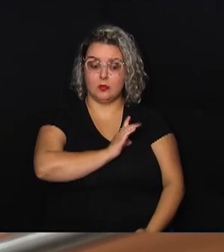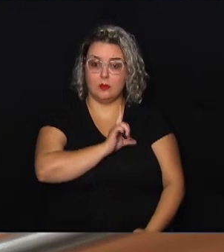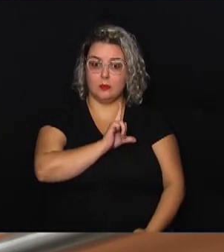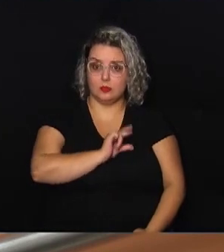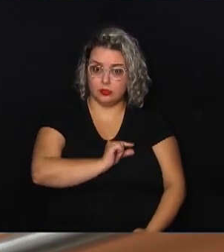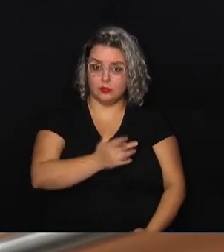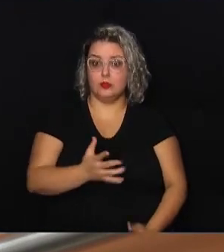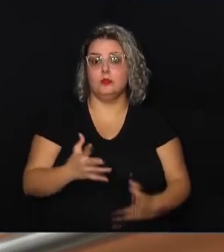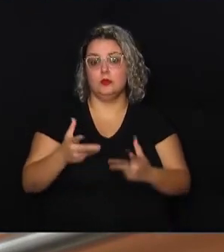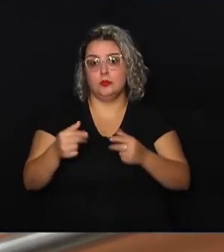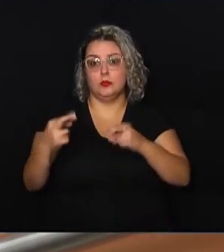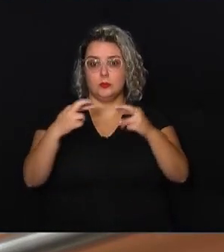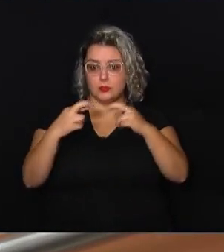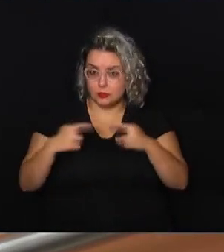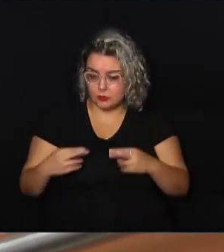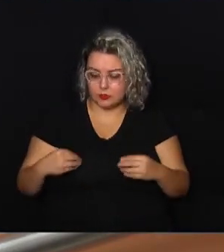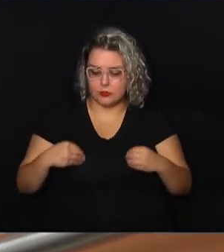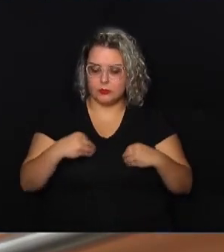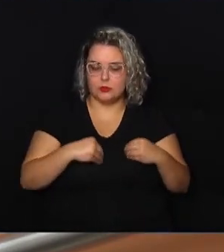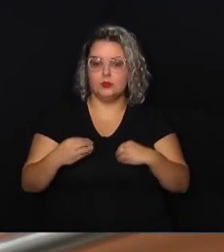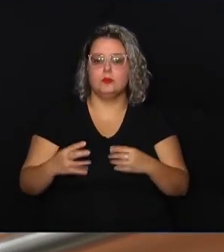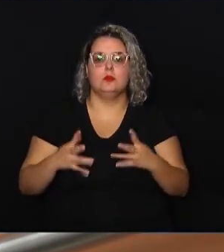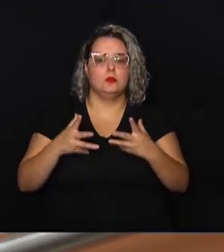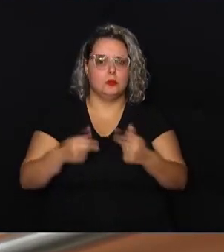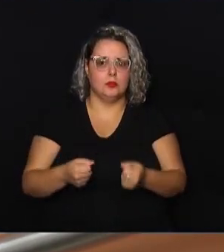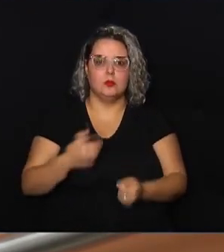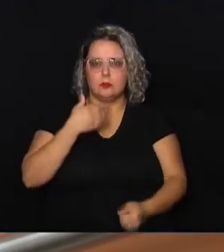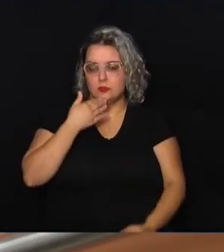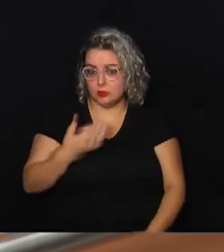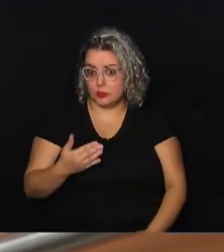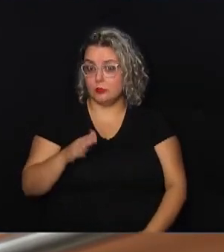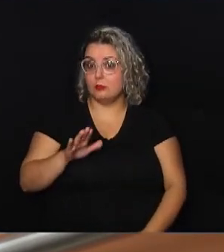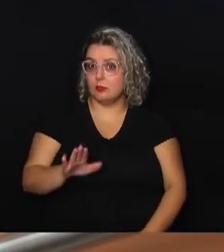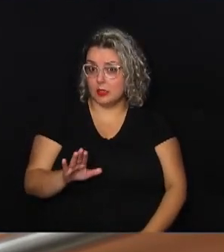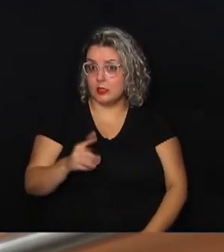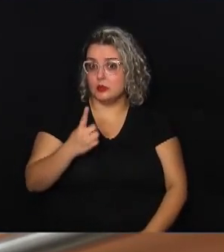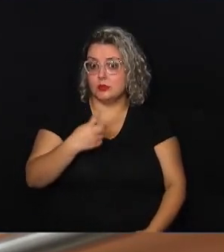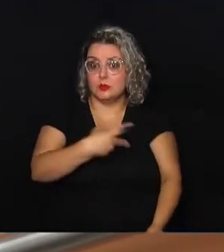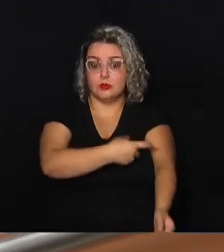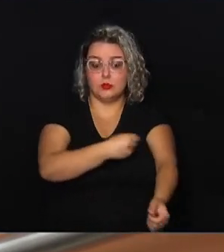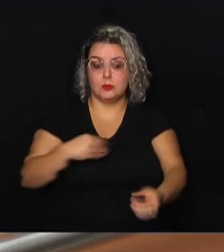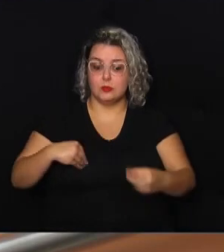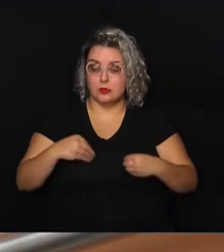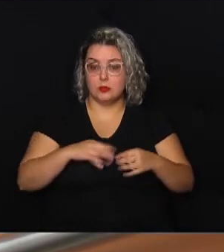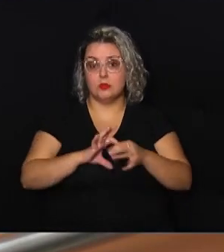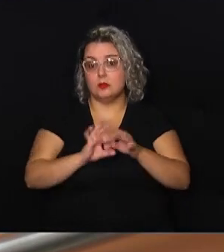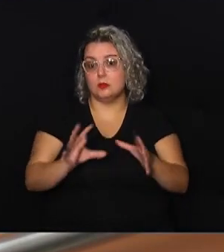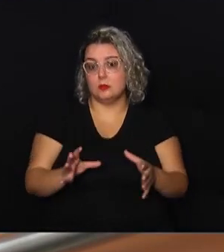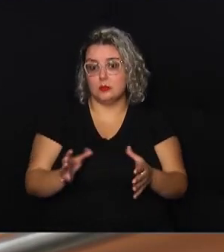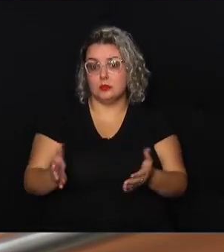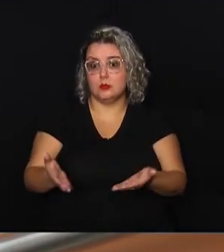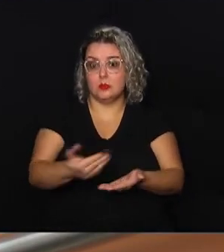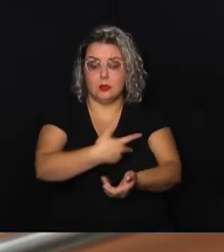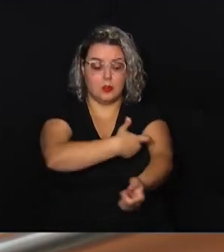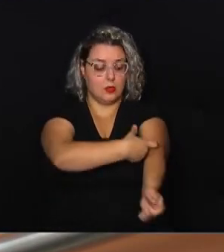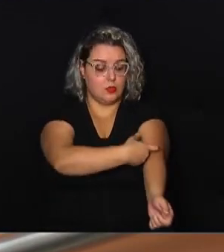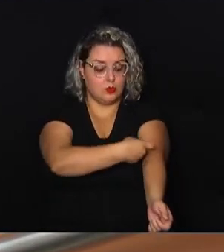feito todos os exames que ele pediu, porém, um exame ficou a desejar, que é a coleta de